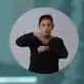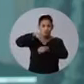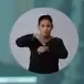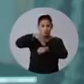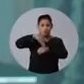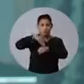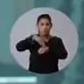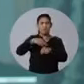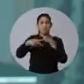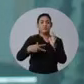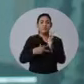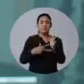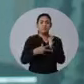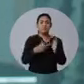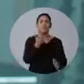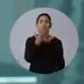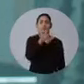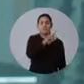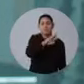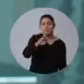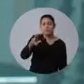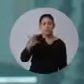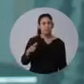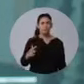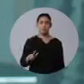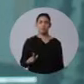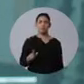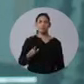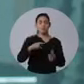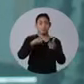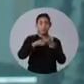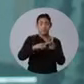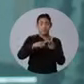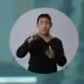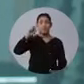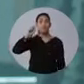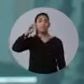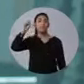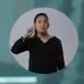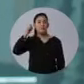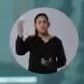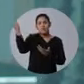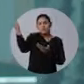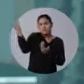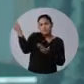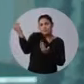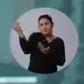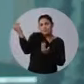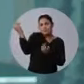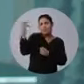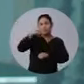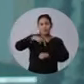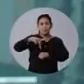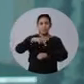sem distinção de cores partidárias. Depois, você me elegeu senador da República, o mais jovem do país.